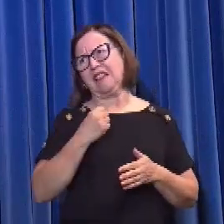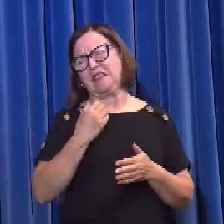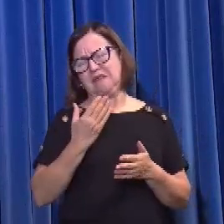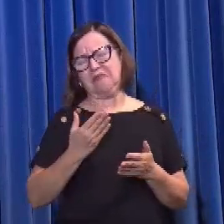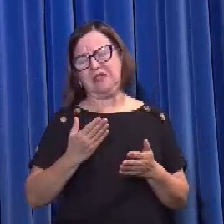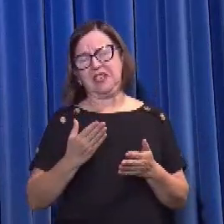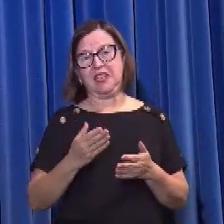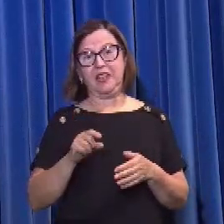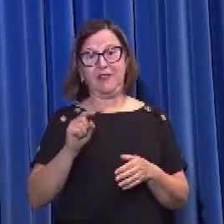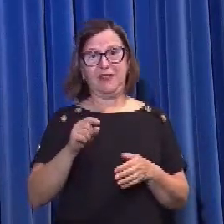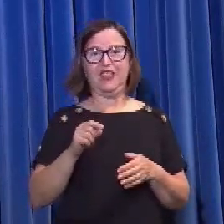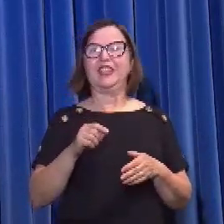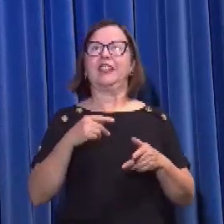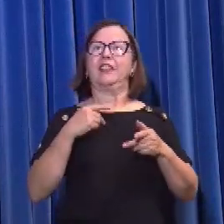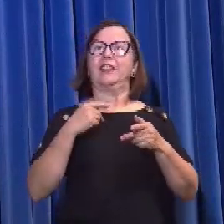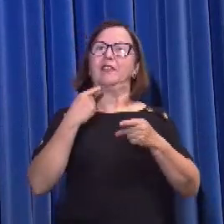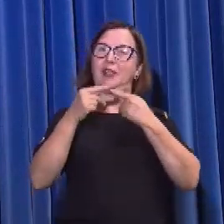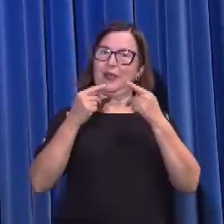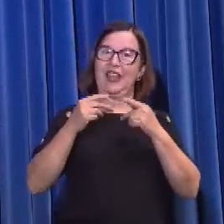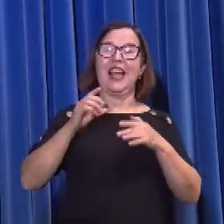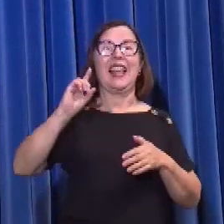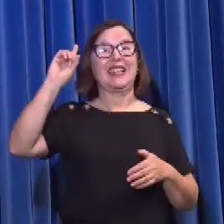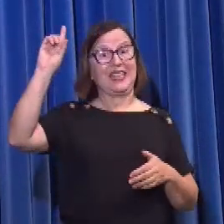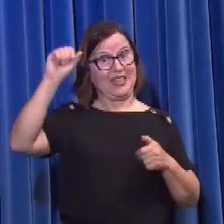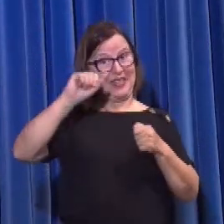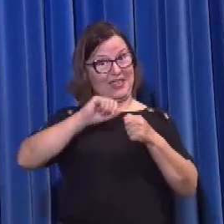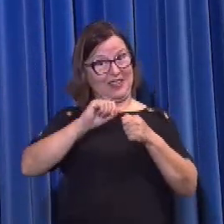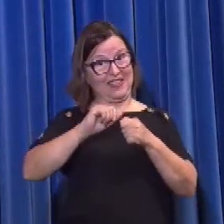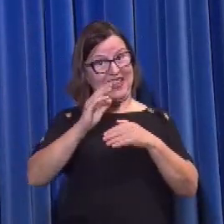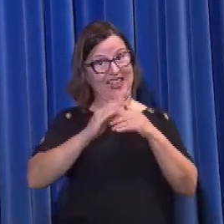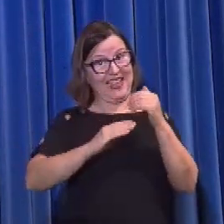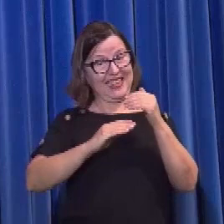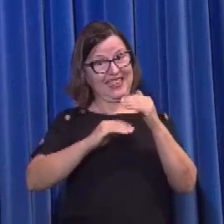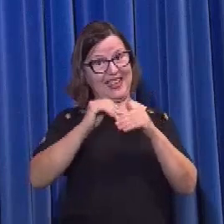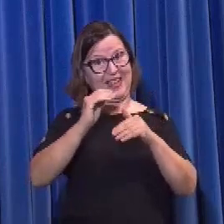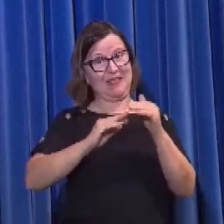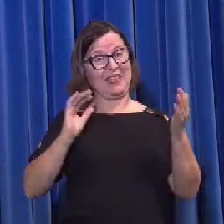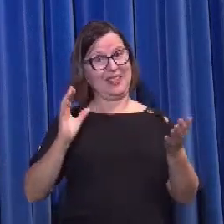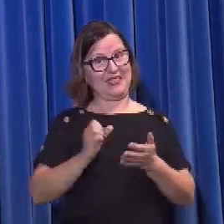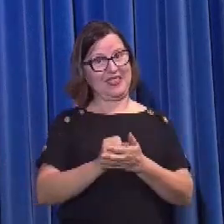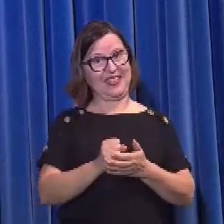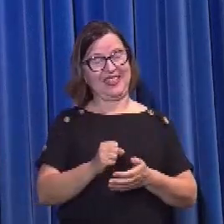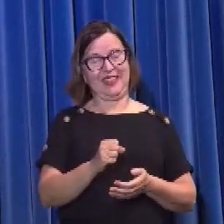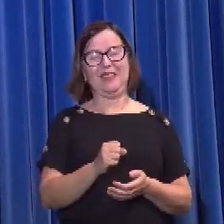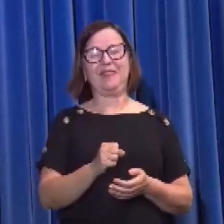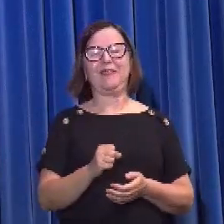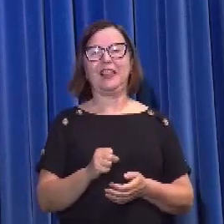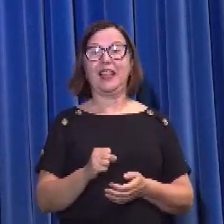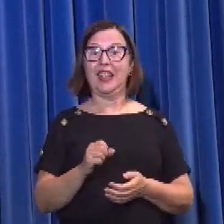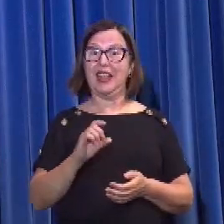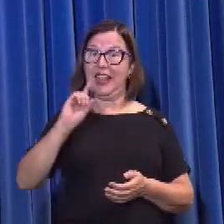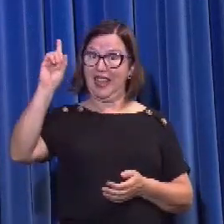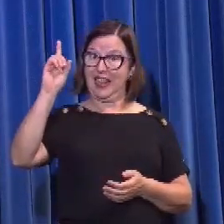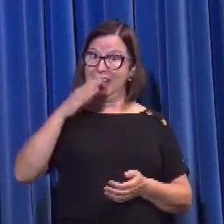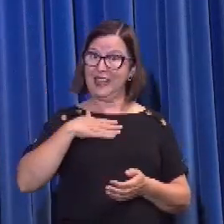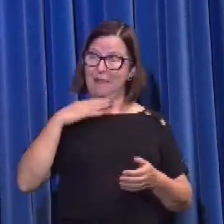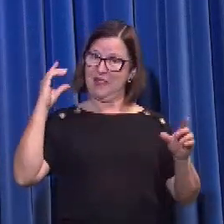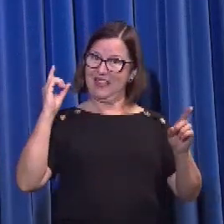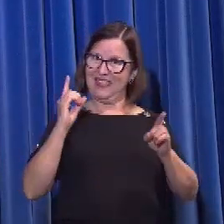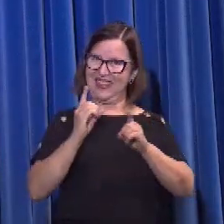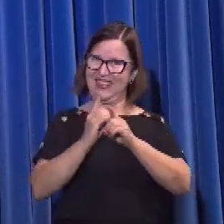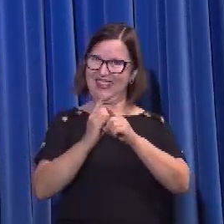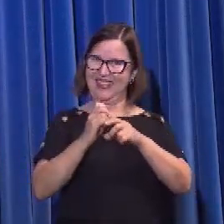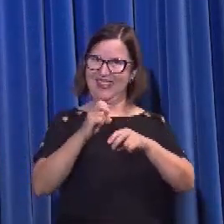então que é Deus quem opera a salvação em mim, que é Ele que me alcançou pela sua infinita graça, que é